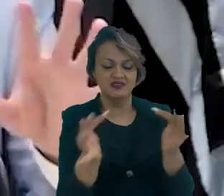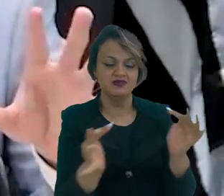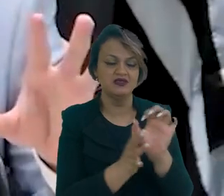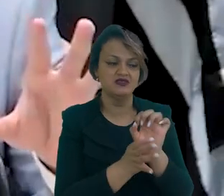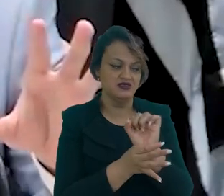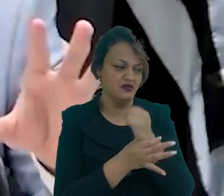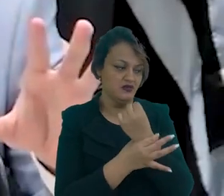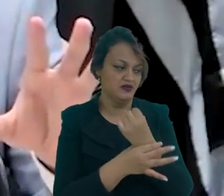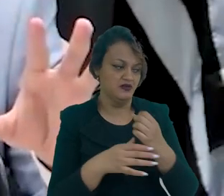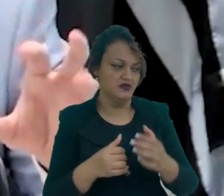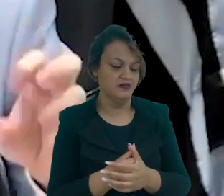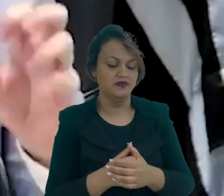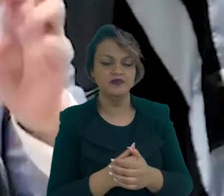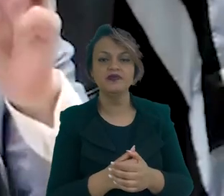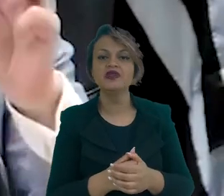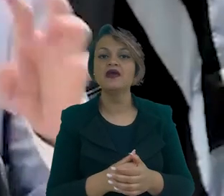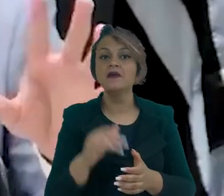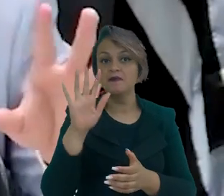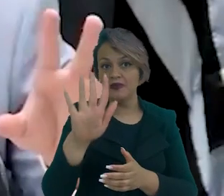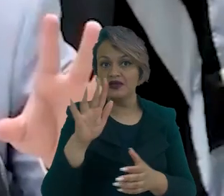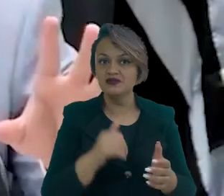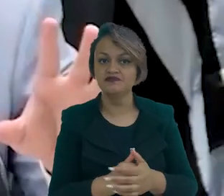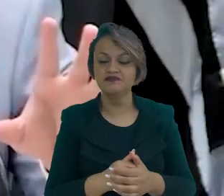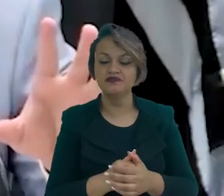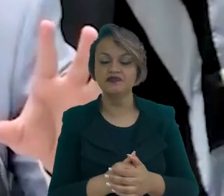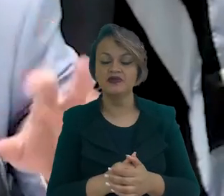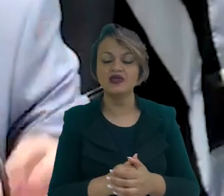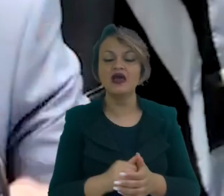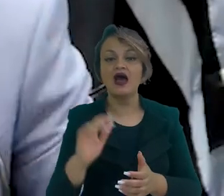Seguro experiências